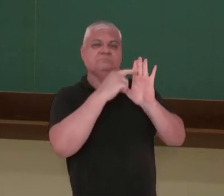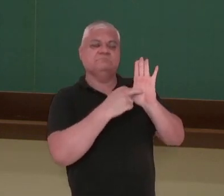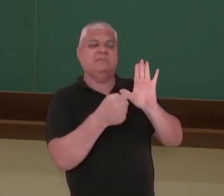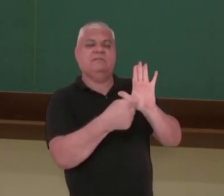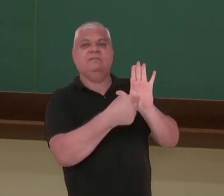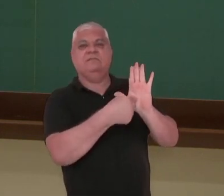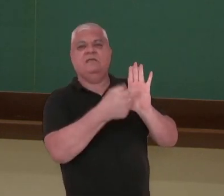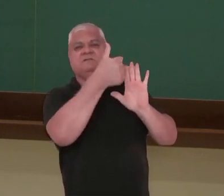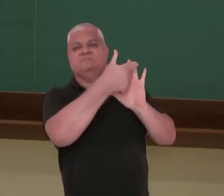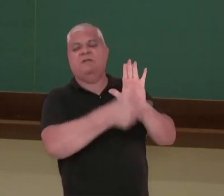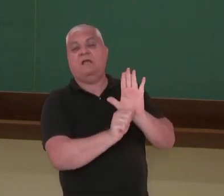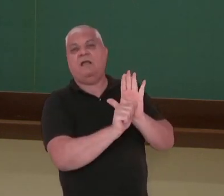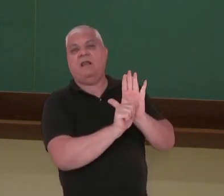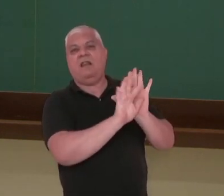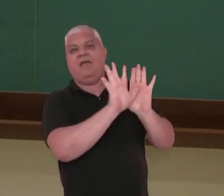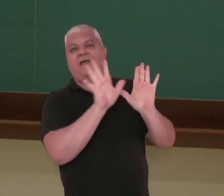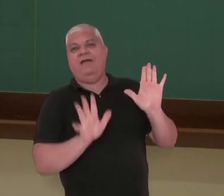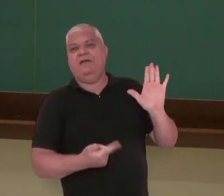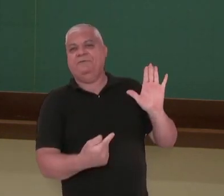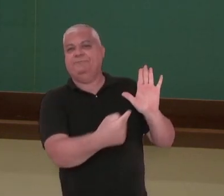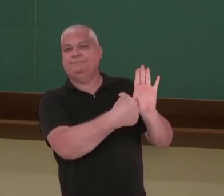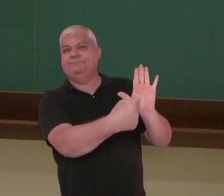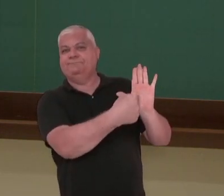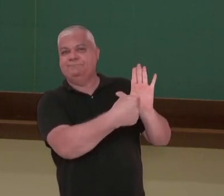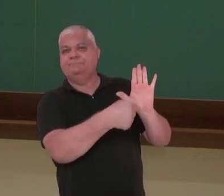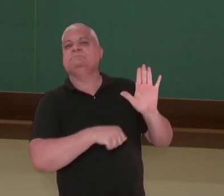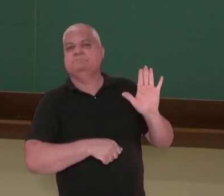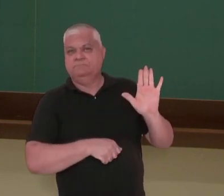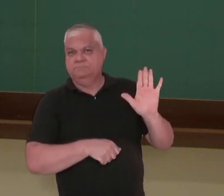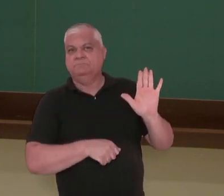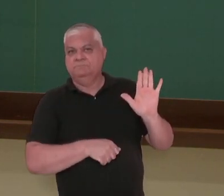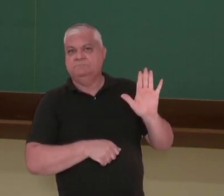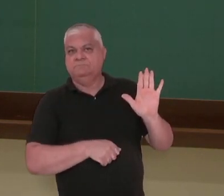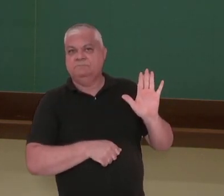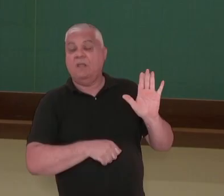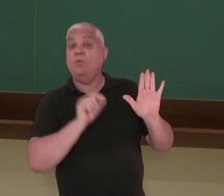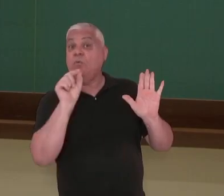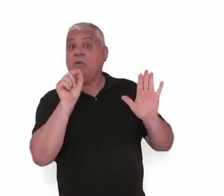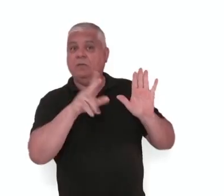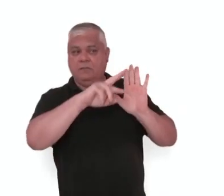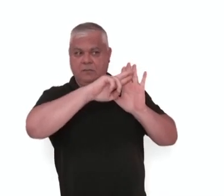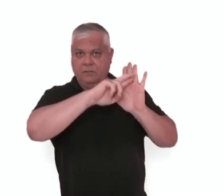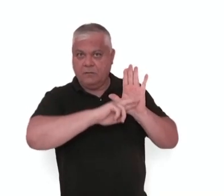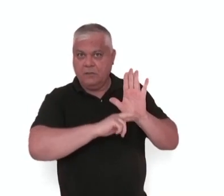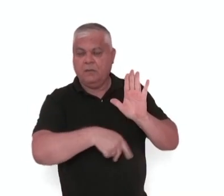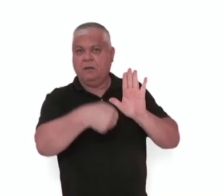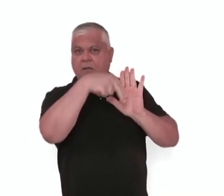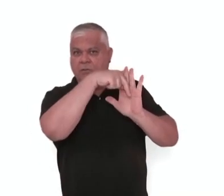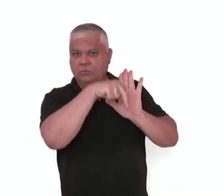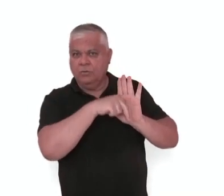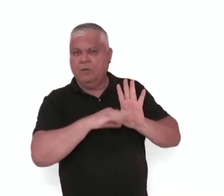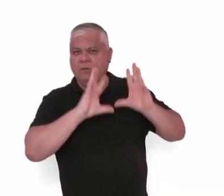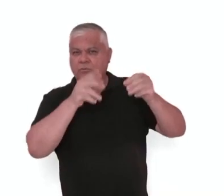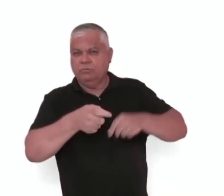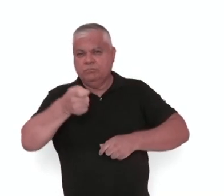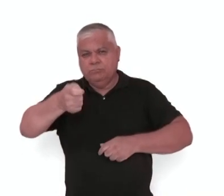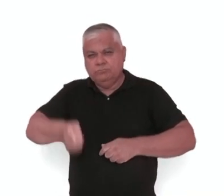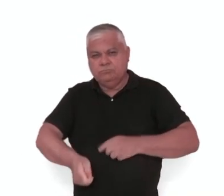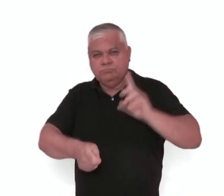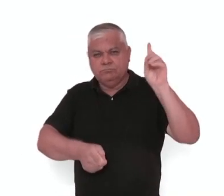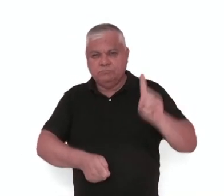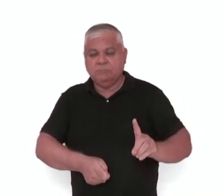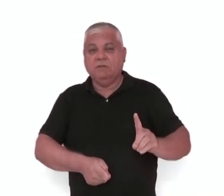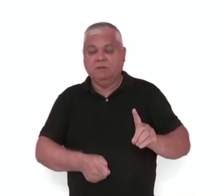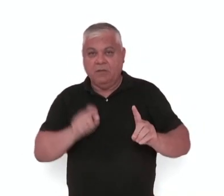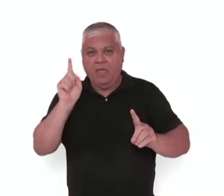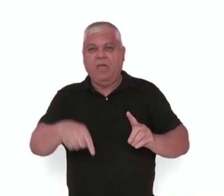escolar. Está tudo regulamentado ali. Tá? Então, as regras e normas, deveres e direitos deverão ter a cara